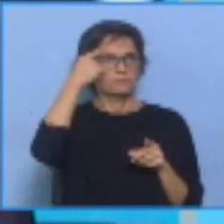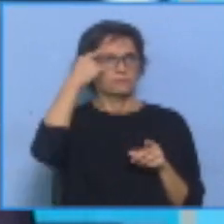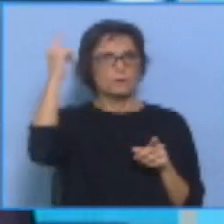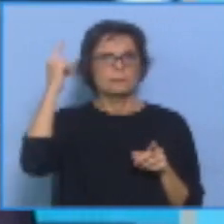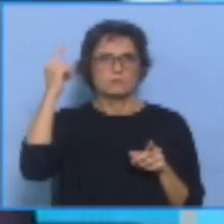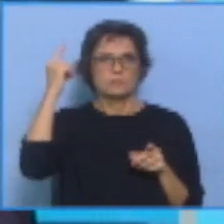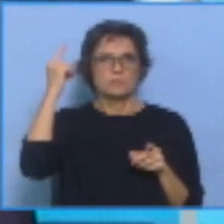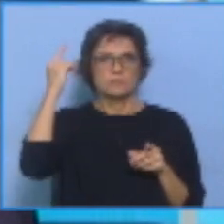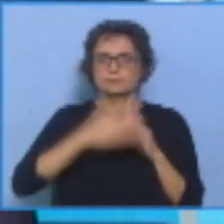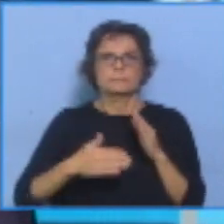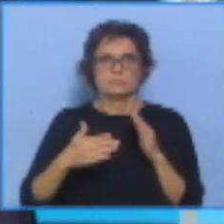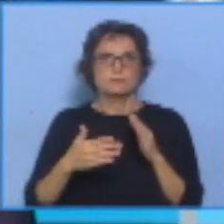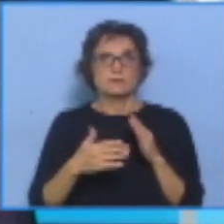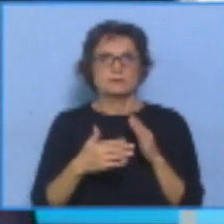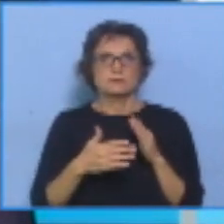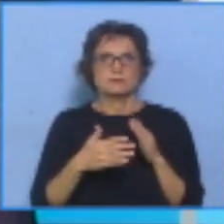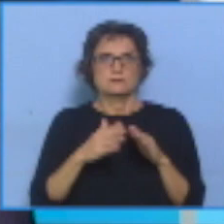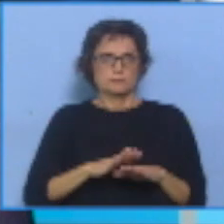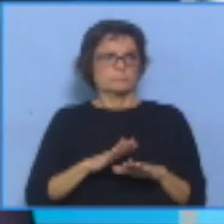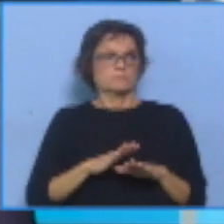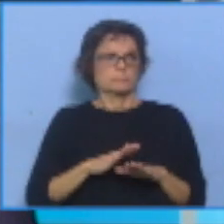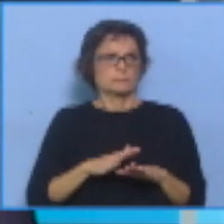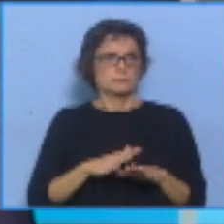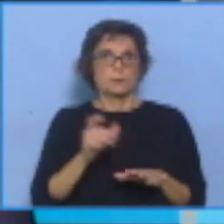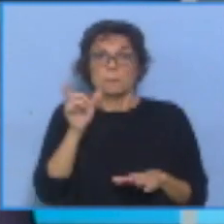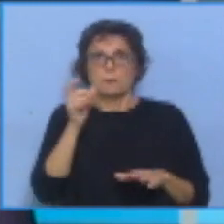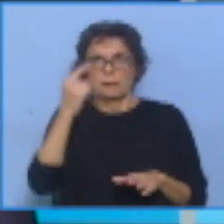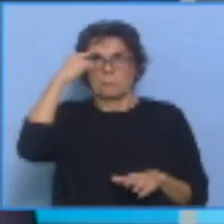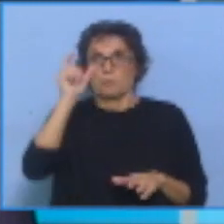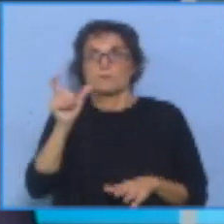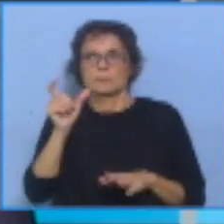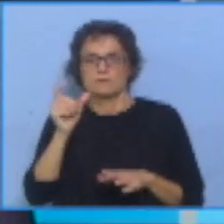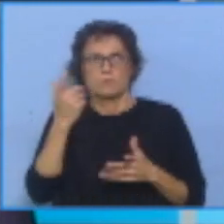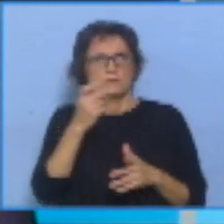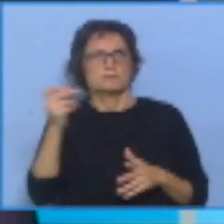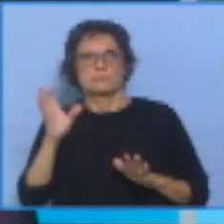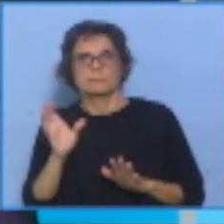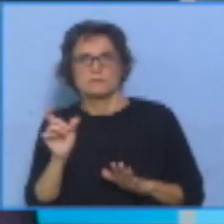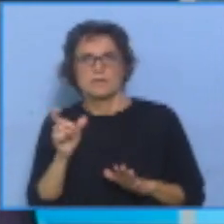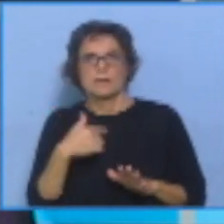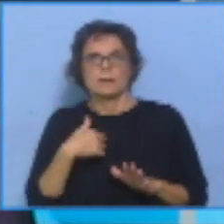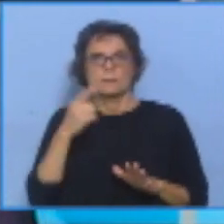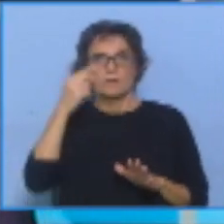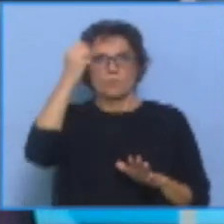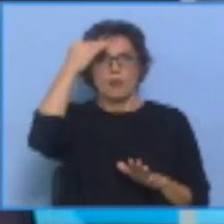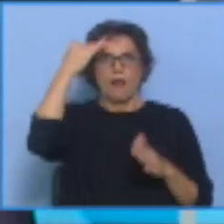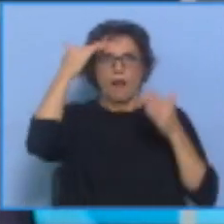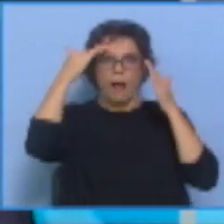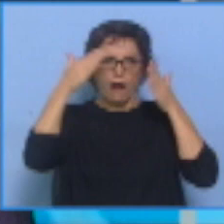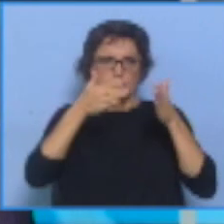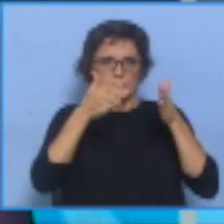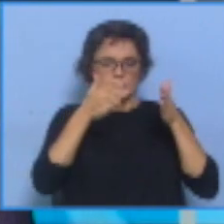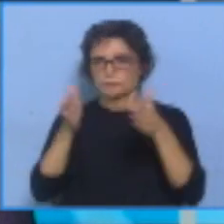uma ideia, ou uma palavra, ou um verso, e a atenção dela de repente prendia-se àquilo